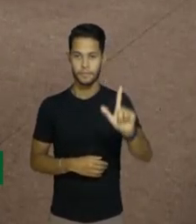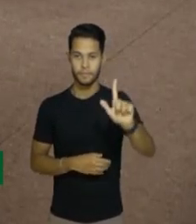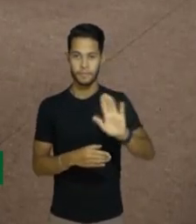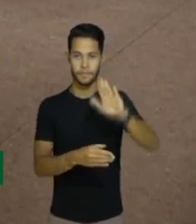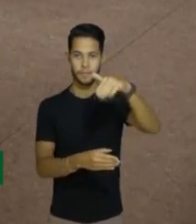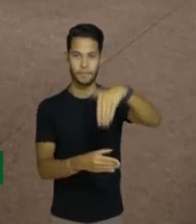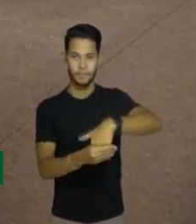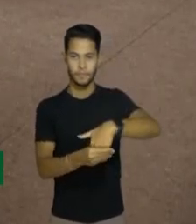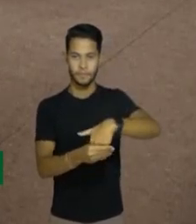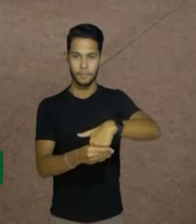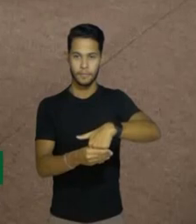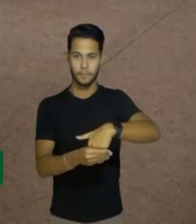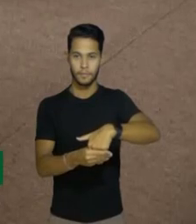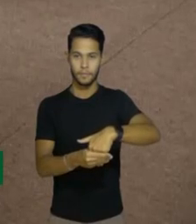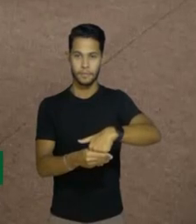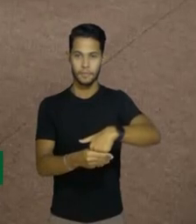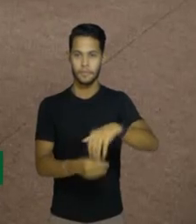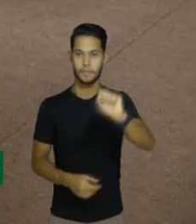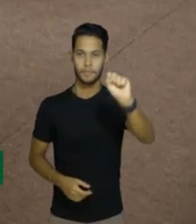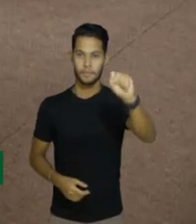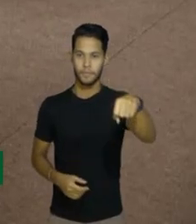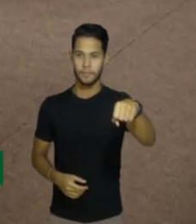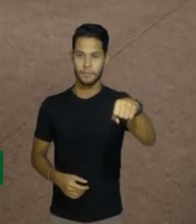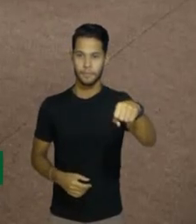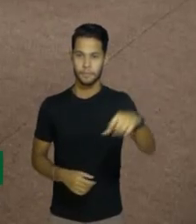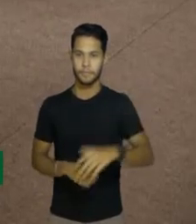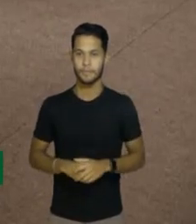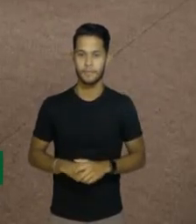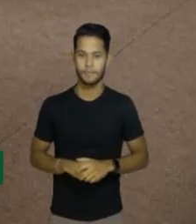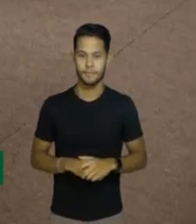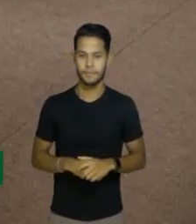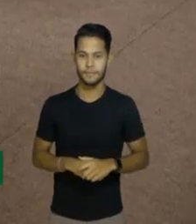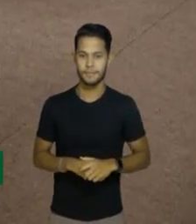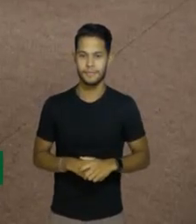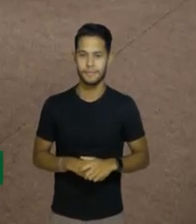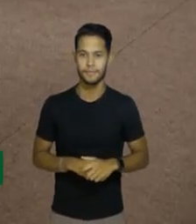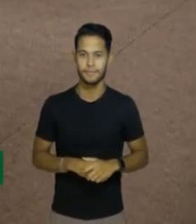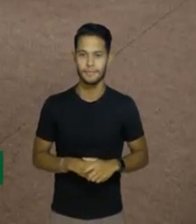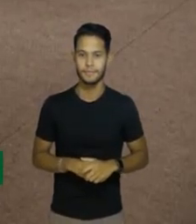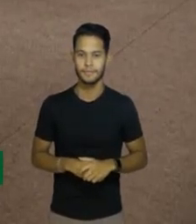Sim. Deputado Lunelli vota sim.